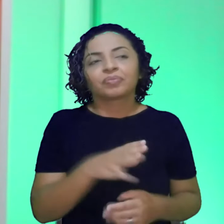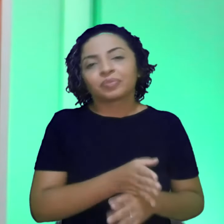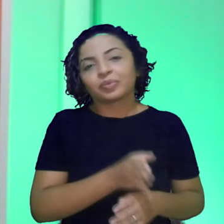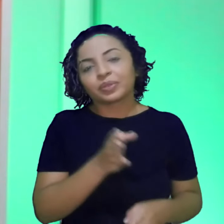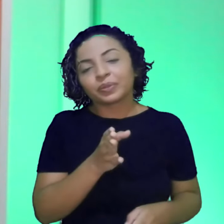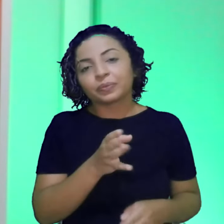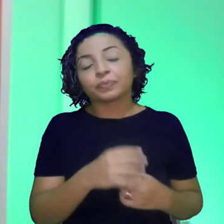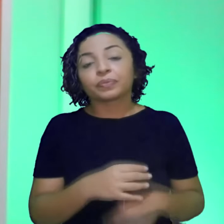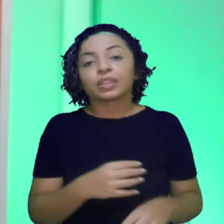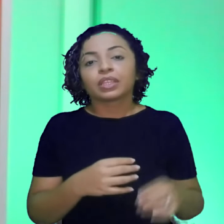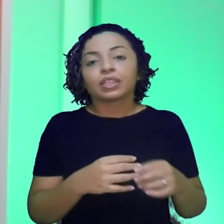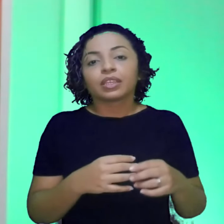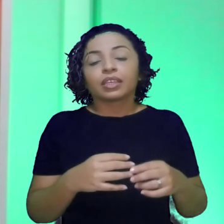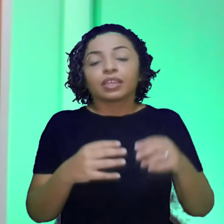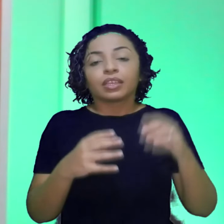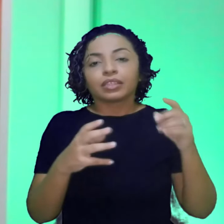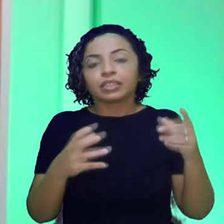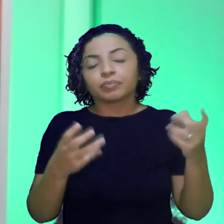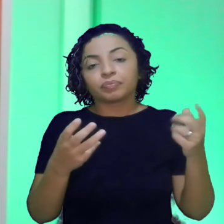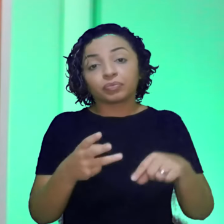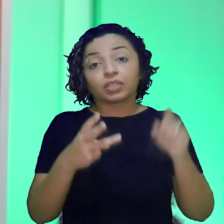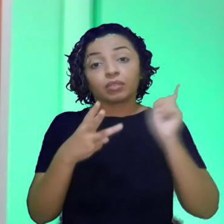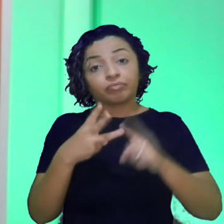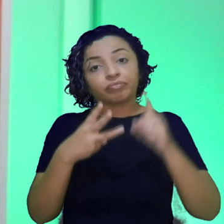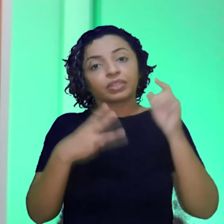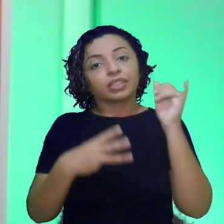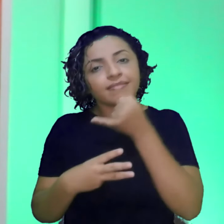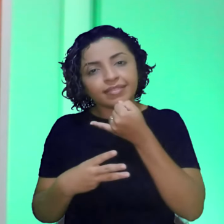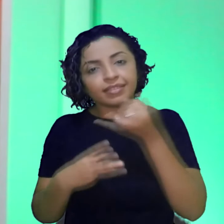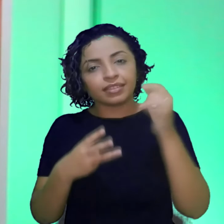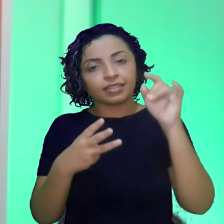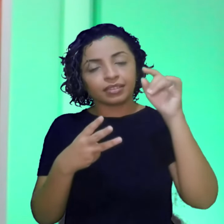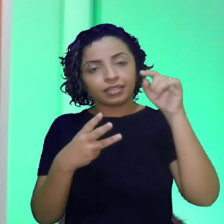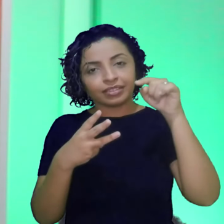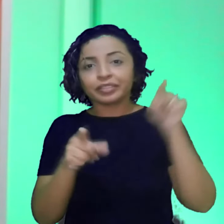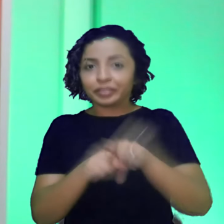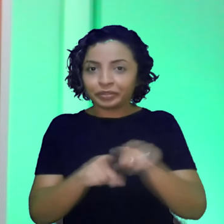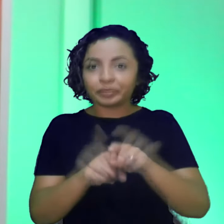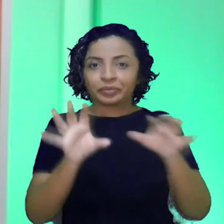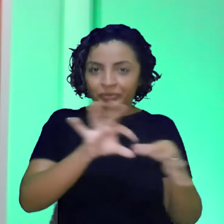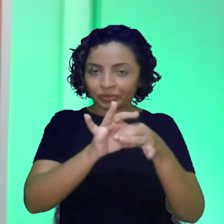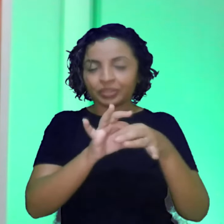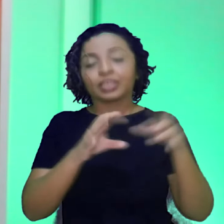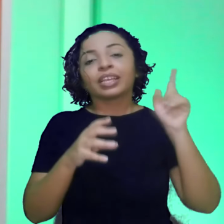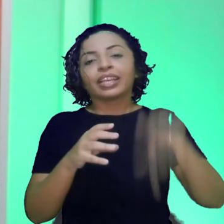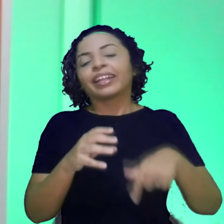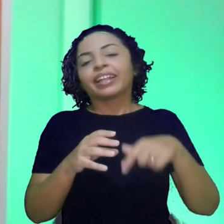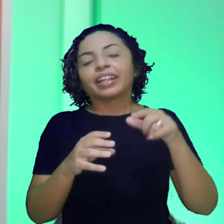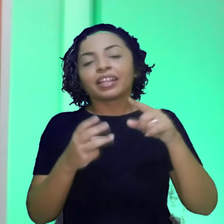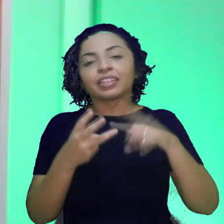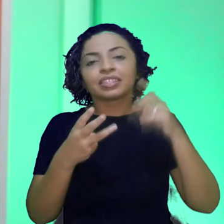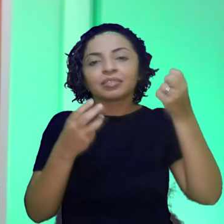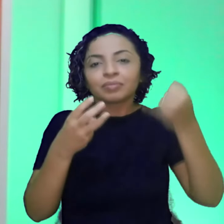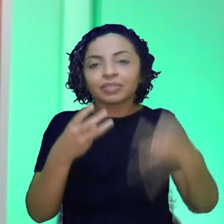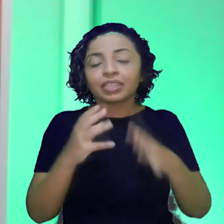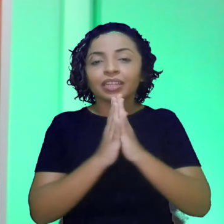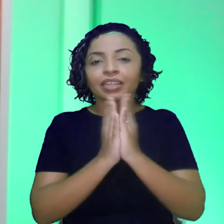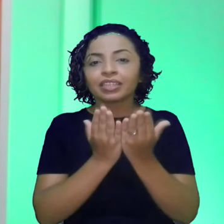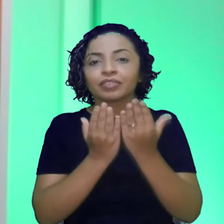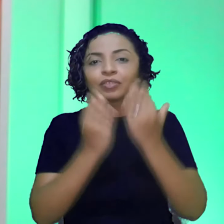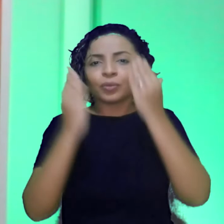do Antônio Chercheneski. Deixa eu tirar do plástico aqui e dar uma olhada. Um jovem psiquiatra, após o fim da Segunda Guerra Mundial, um